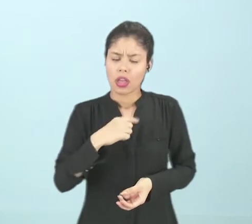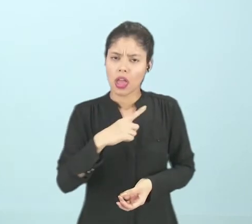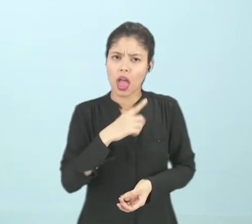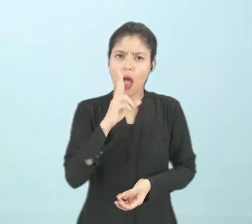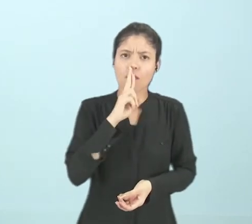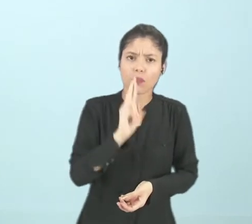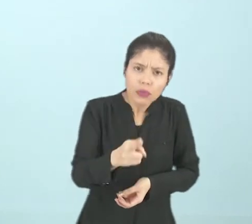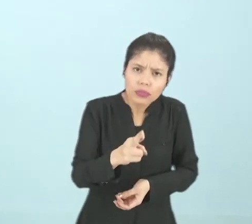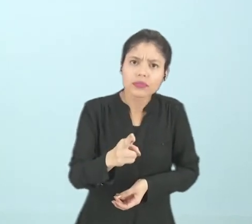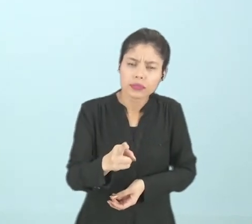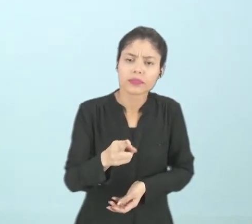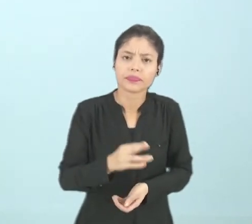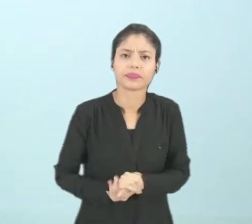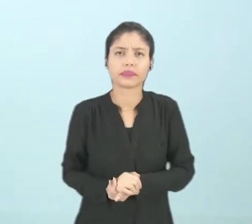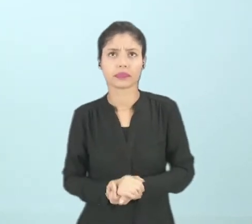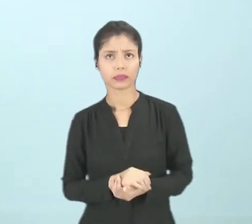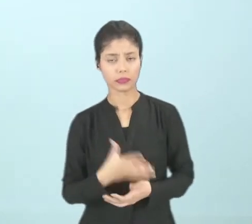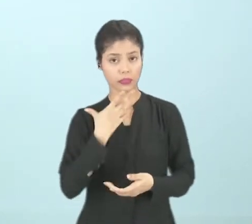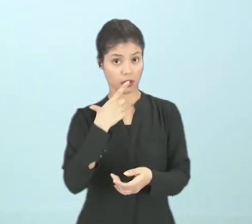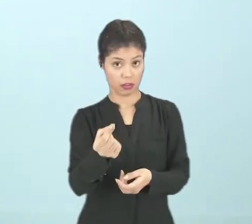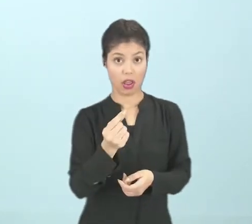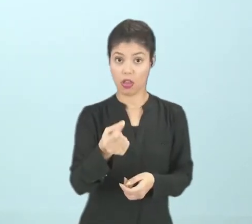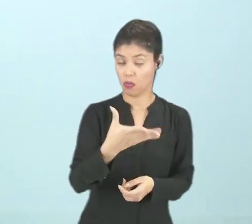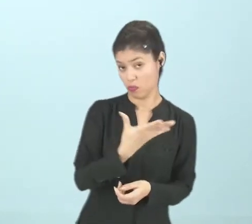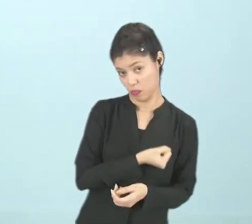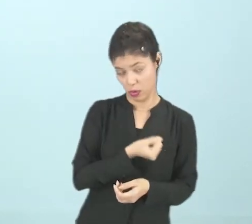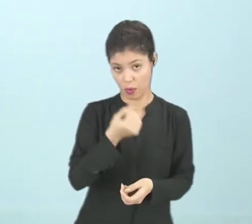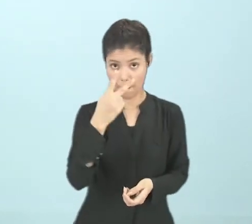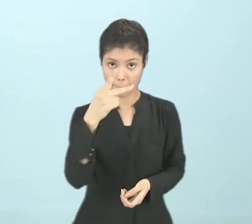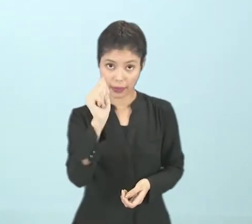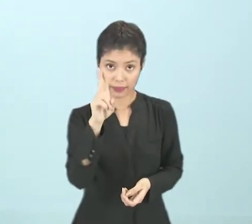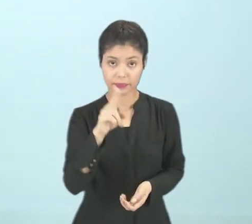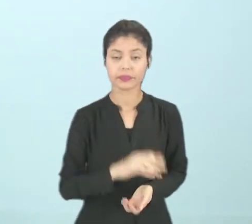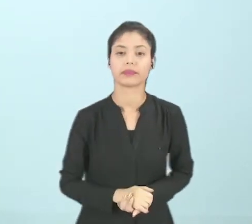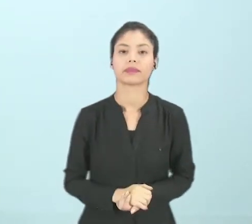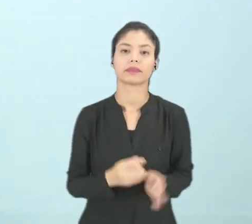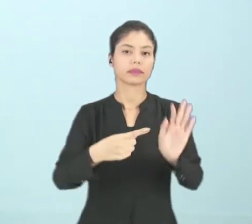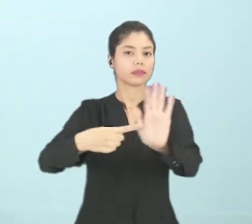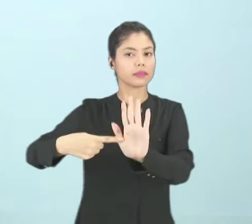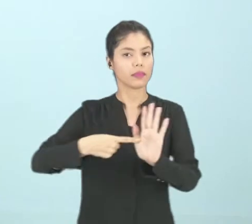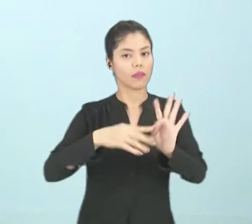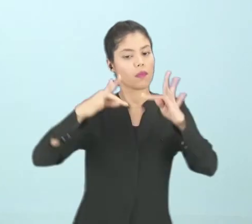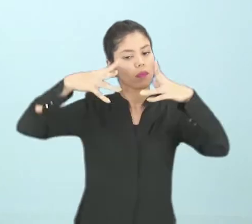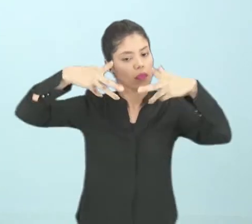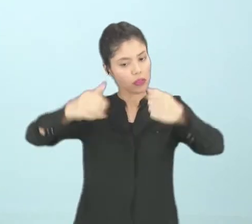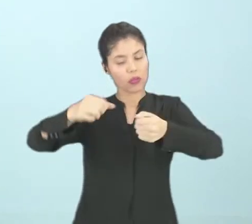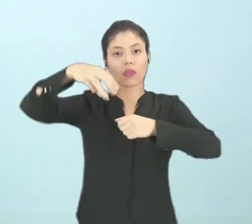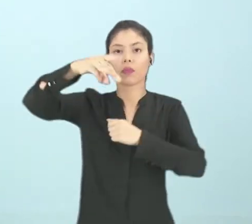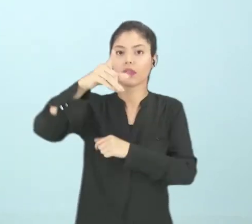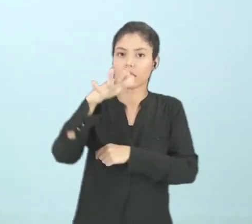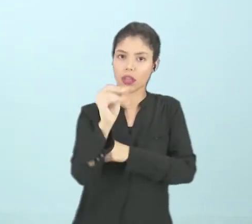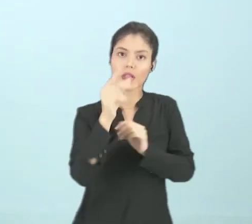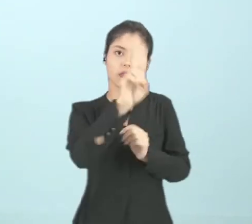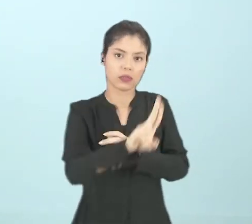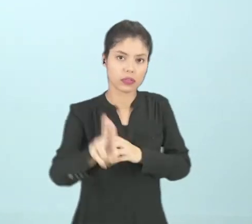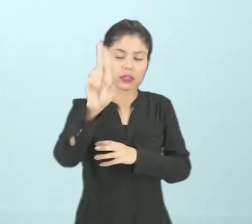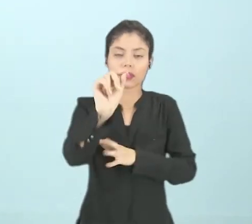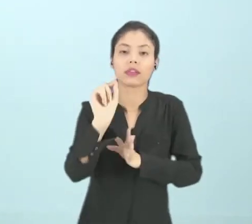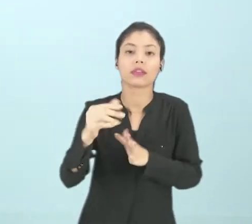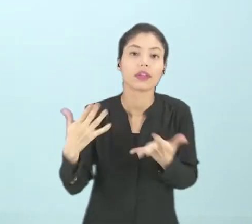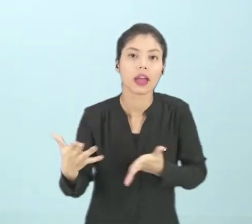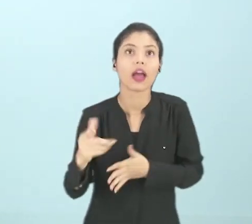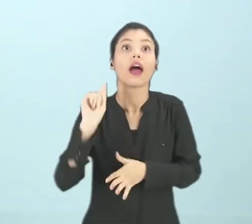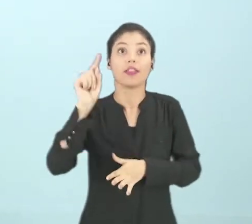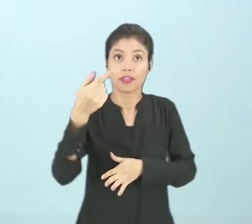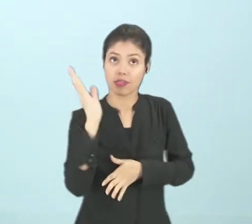da probabilidade de sair um número par? A representação, todo o modelo matemático que vamos utilizar é aquele